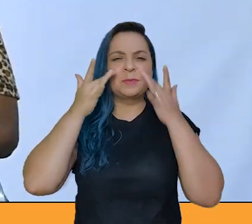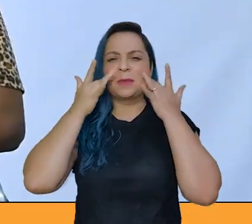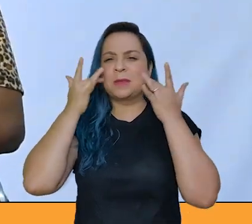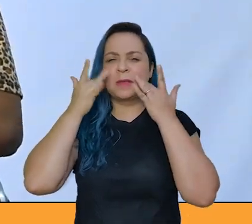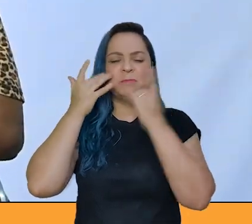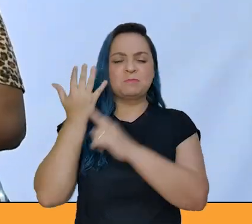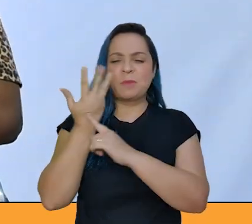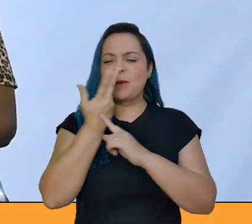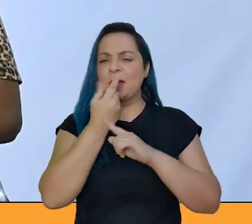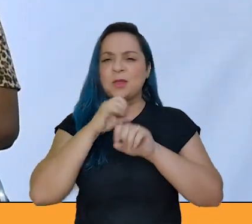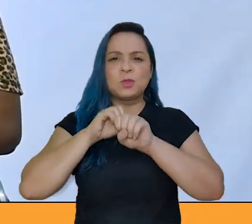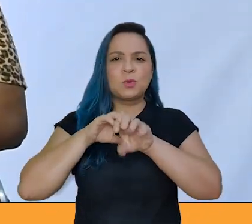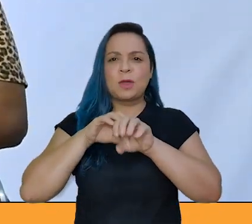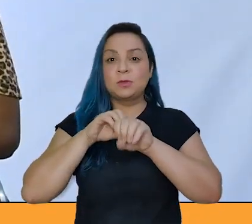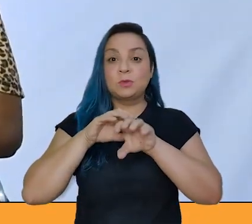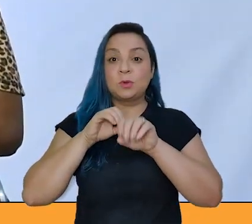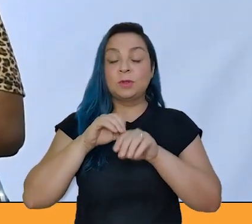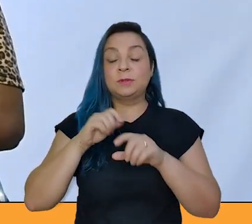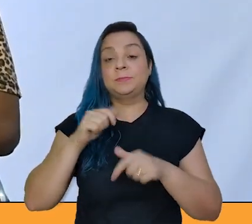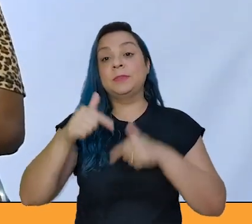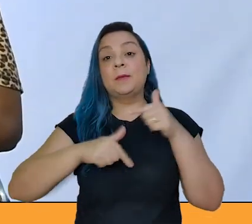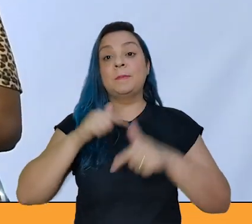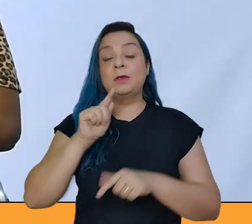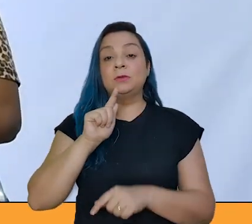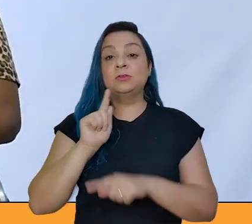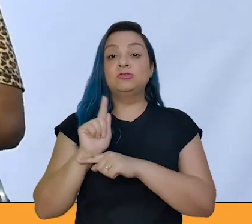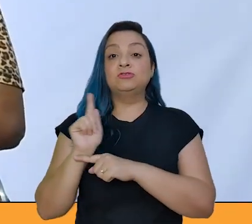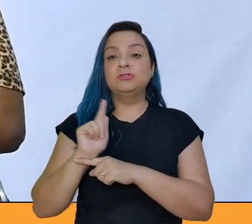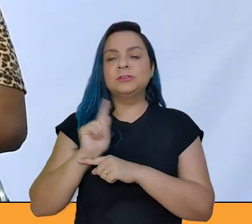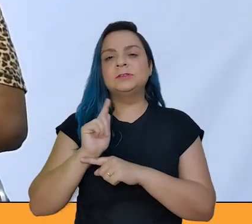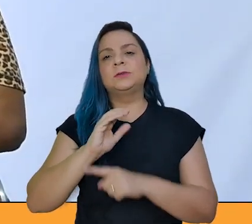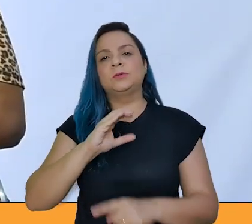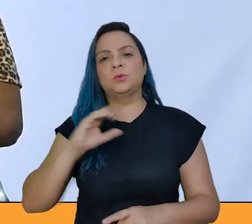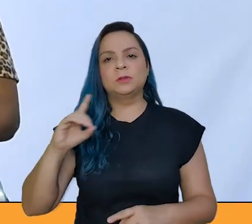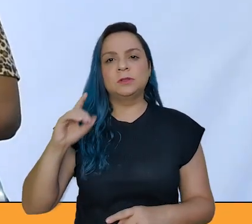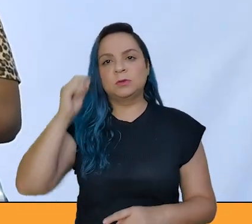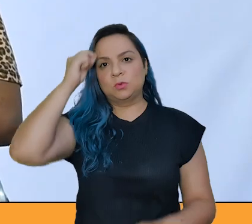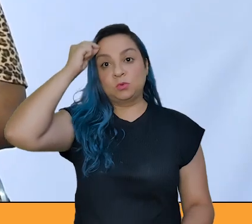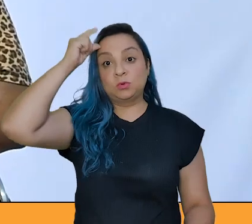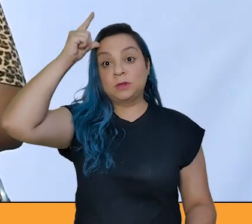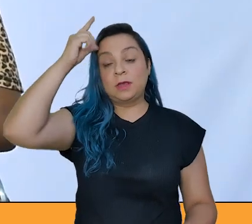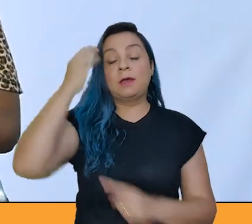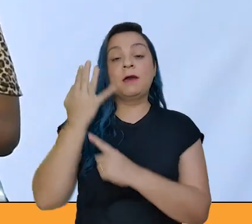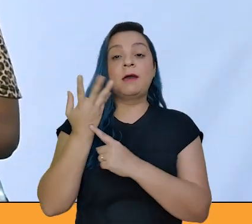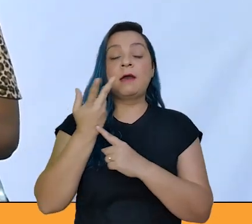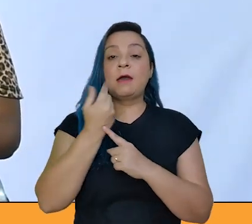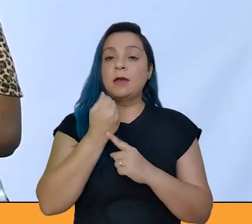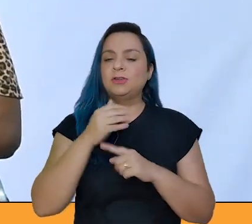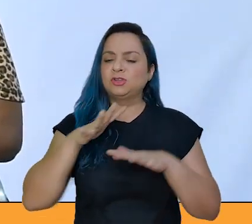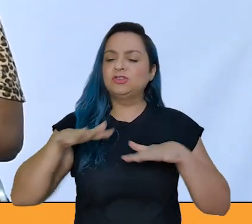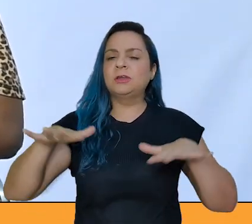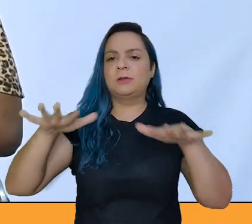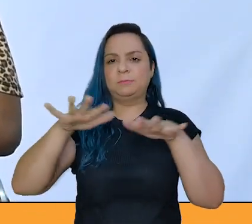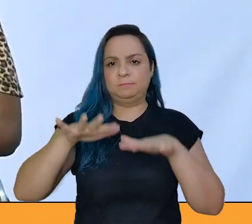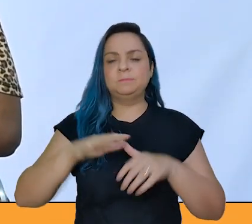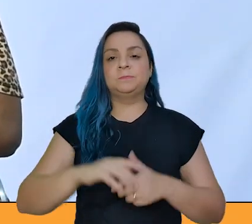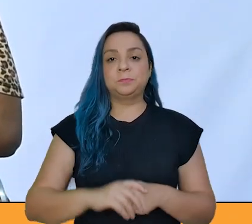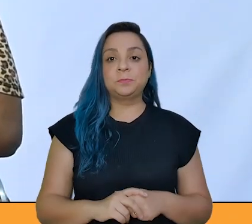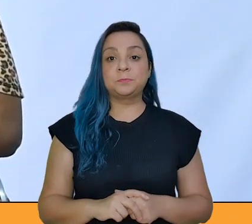artista, educadora, trabalho com gestão cultural, coordenação, arte e cultura em geral.